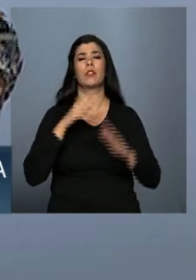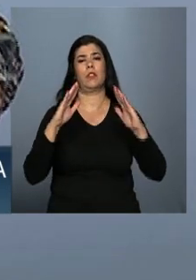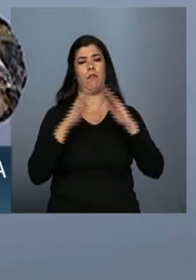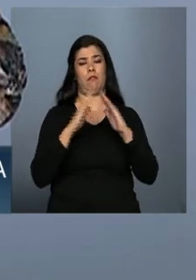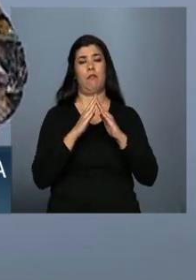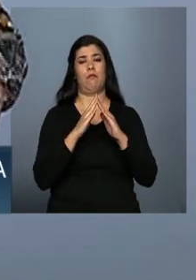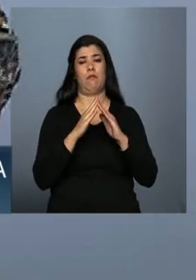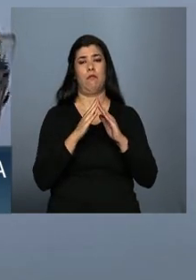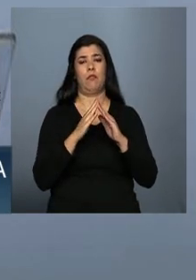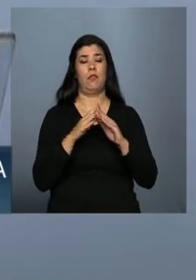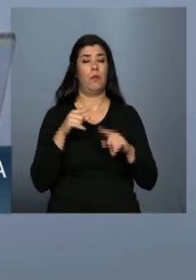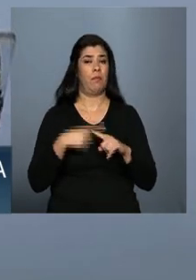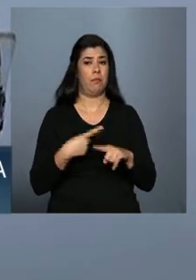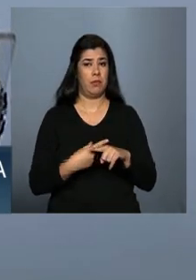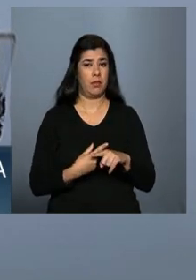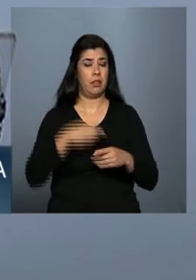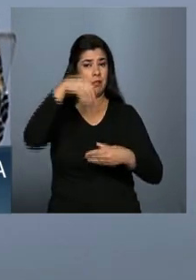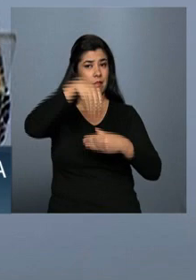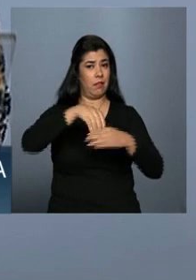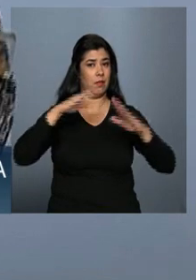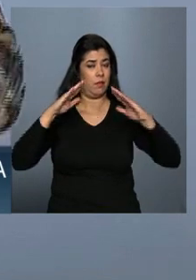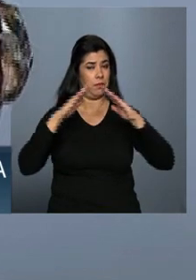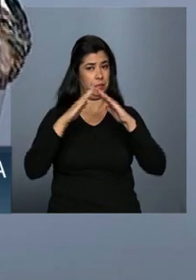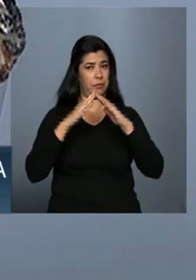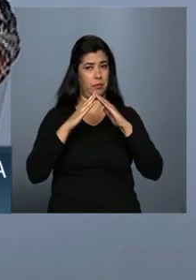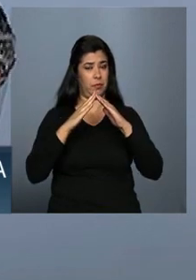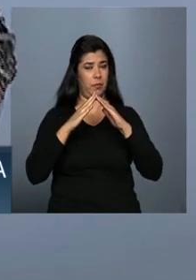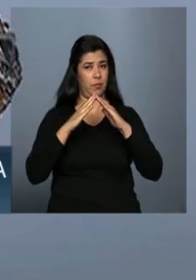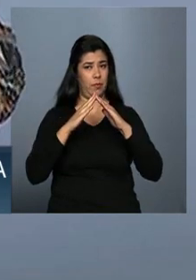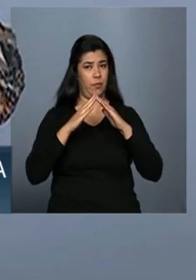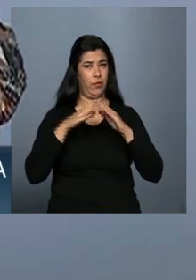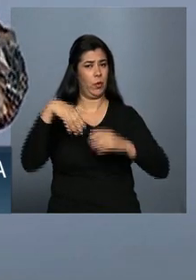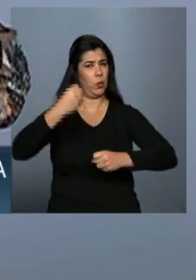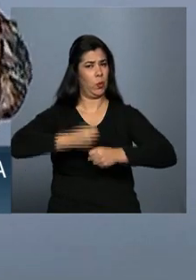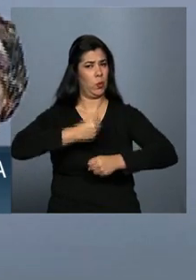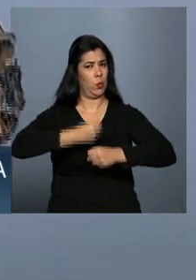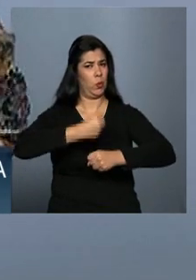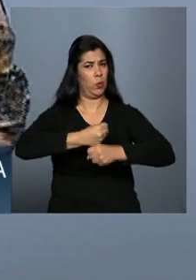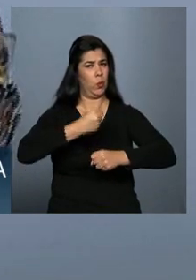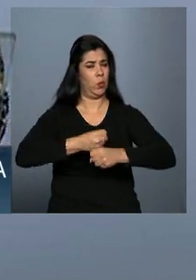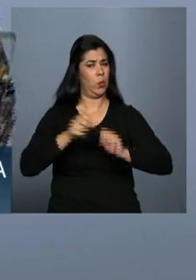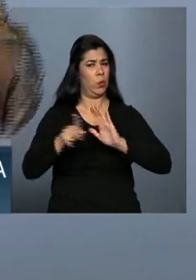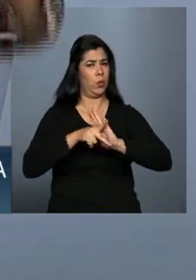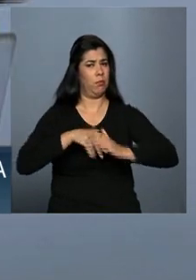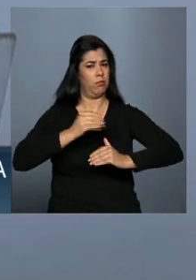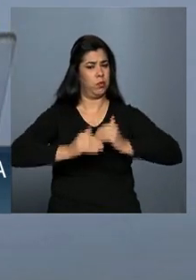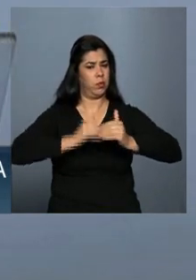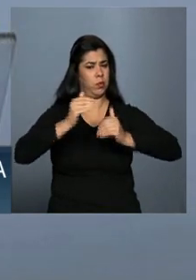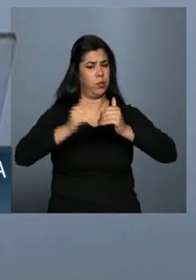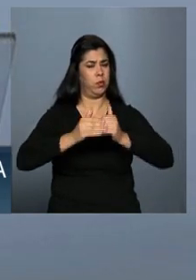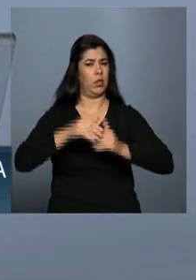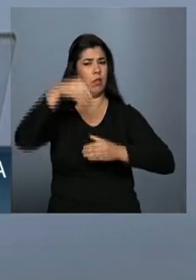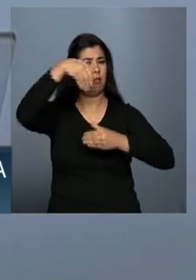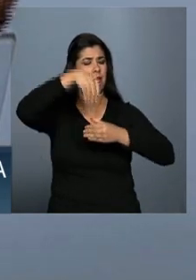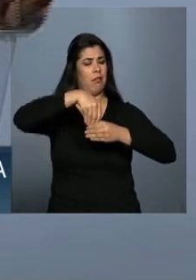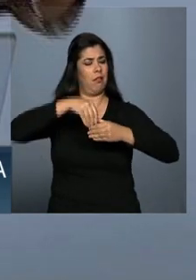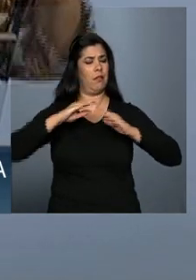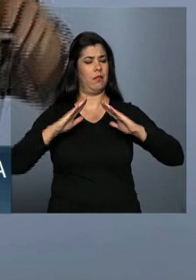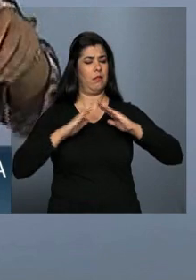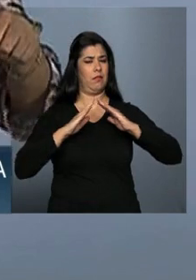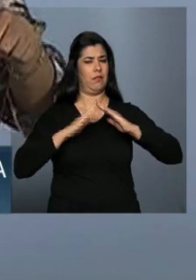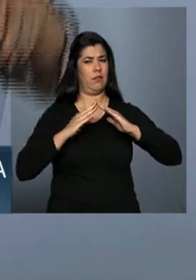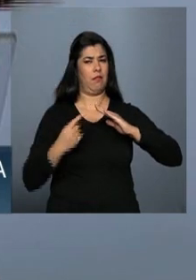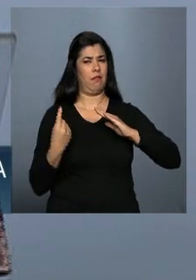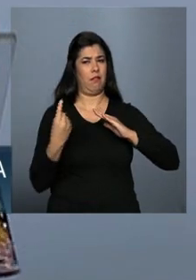para que na moradia, na construção do lar, aqui dentro, com cada uma